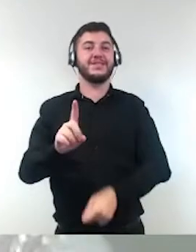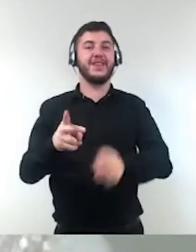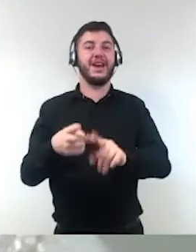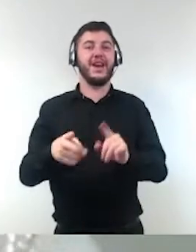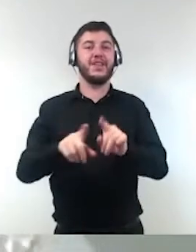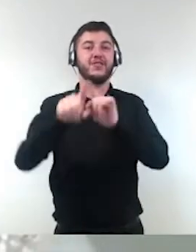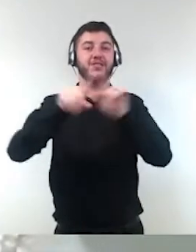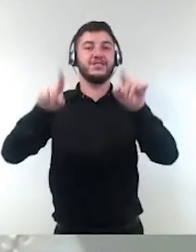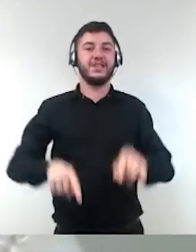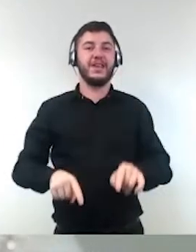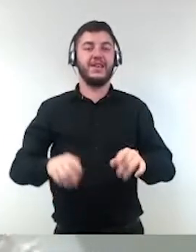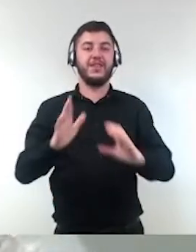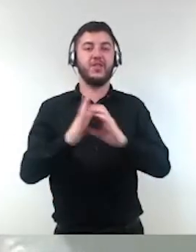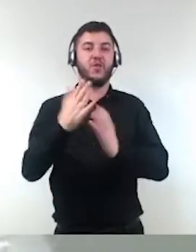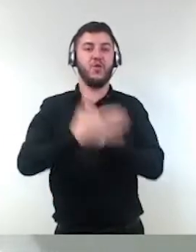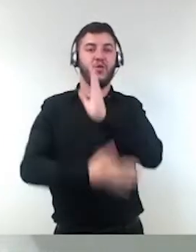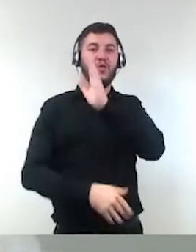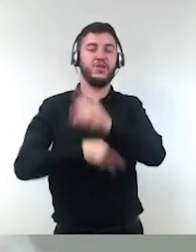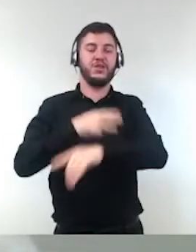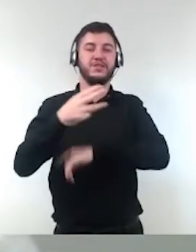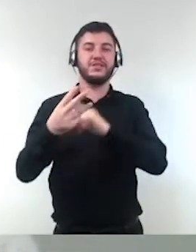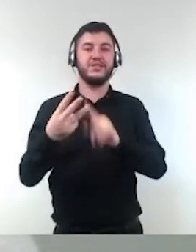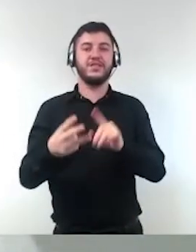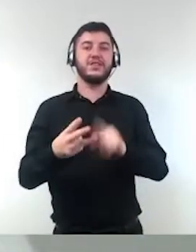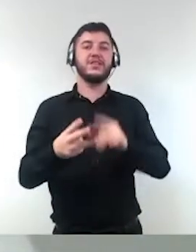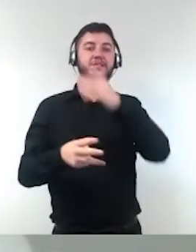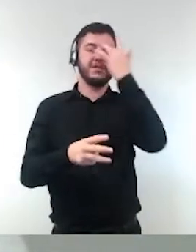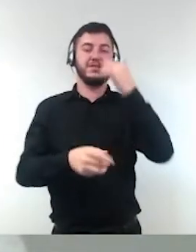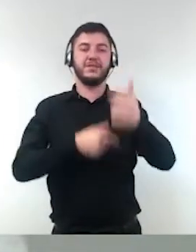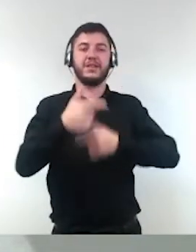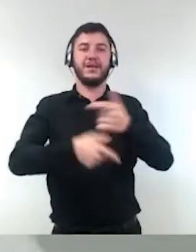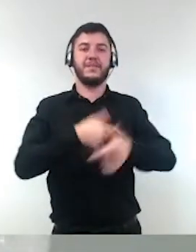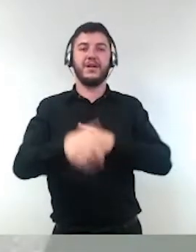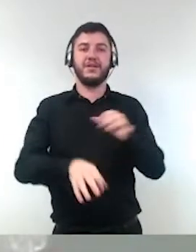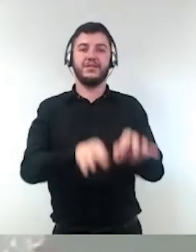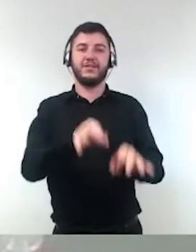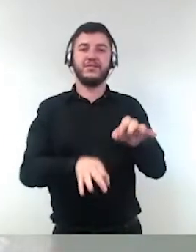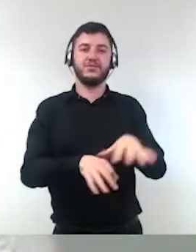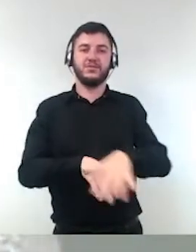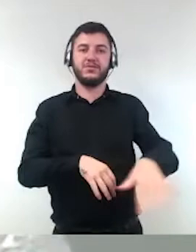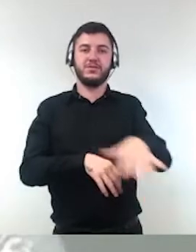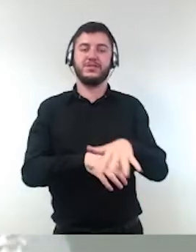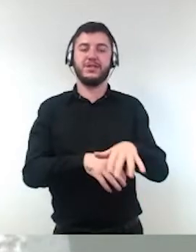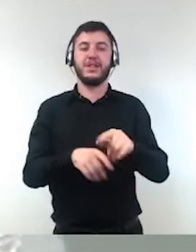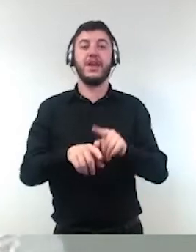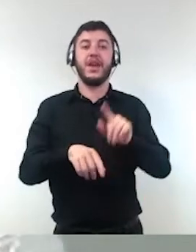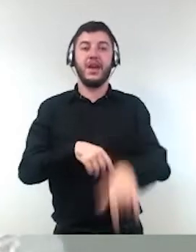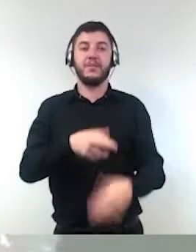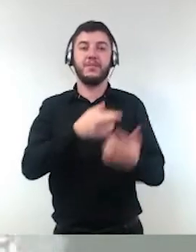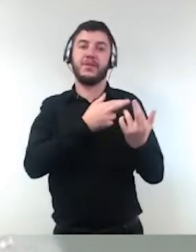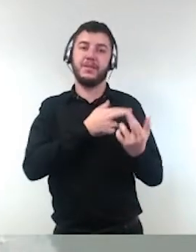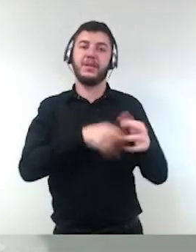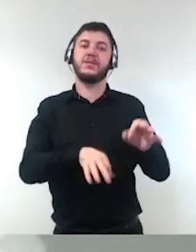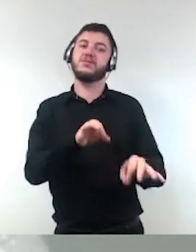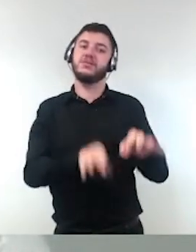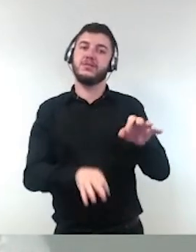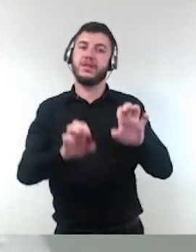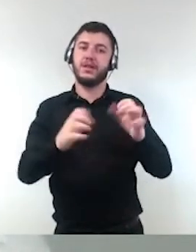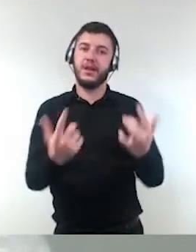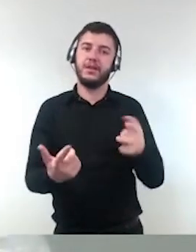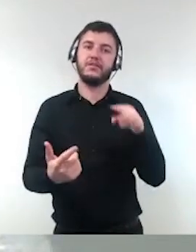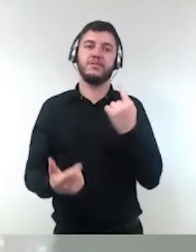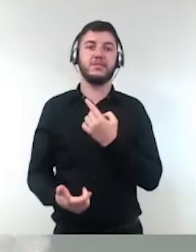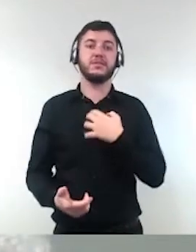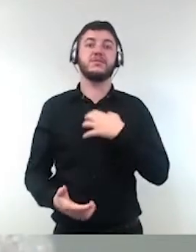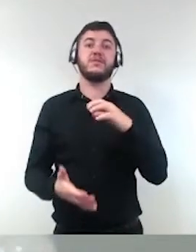advogados, jurisdicionados. É o papel, a justiça tem esse papel. Agora, evidentemente, do que nós sentimos